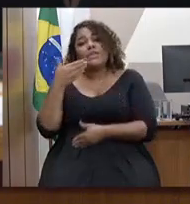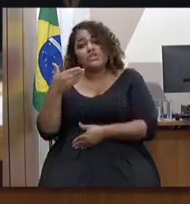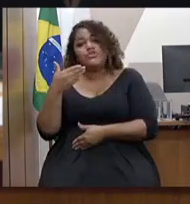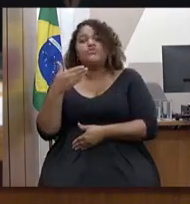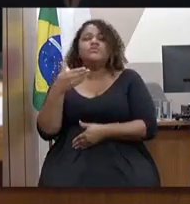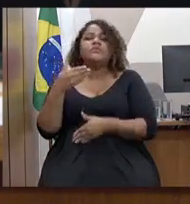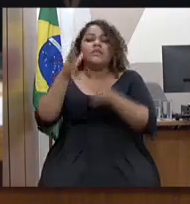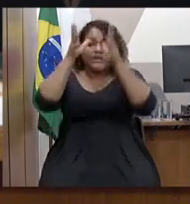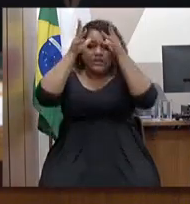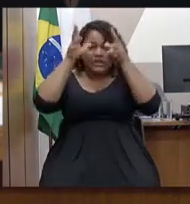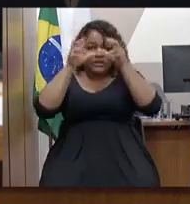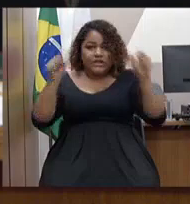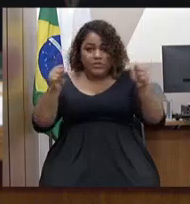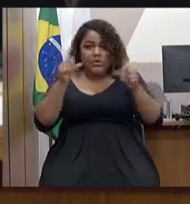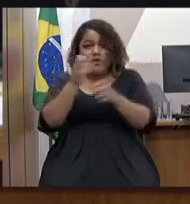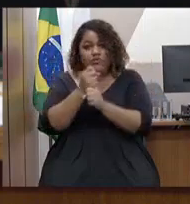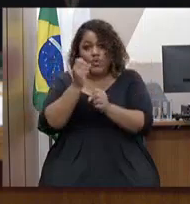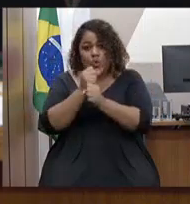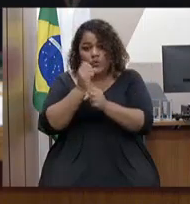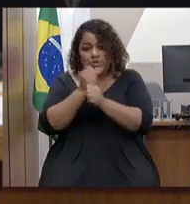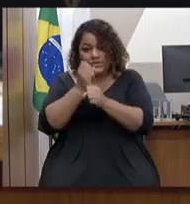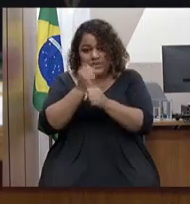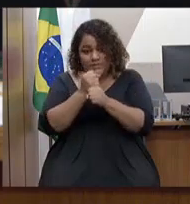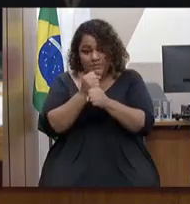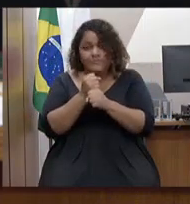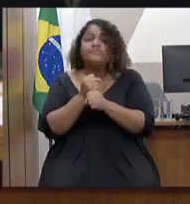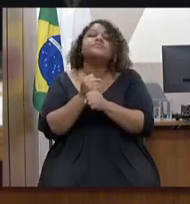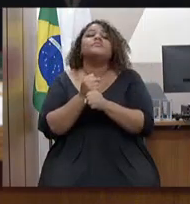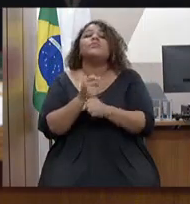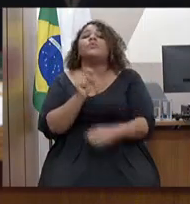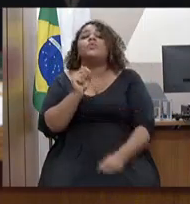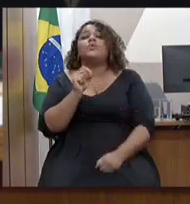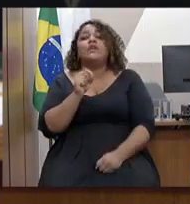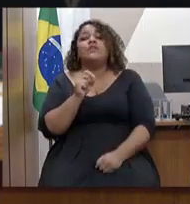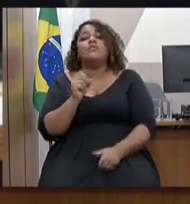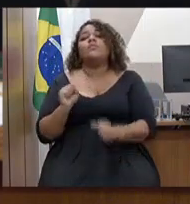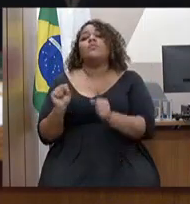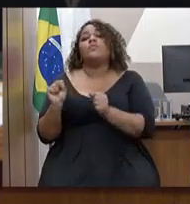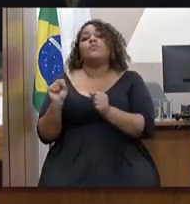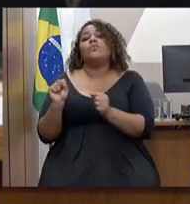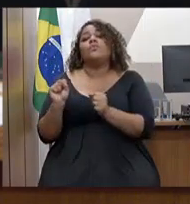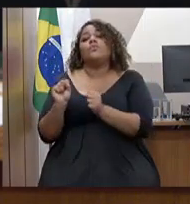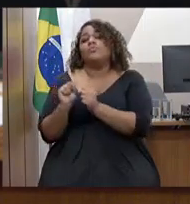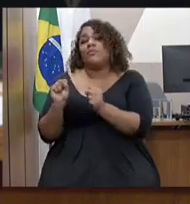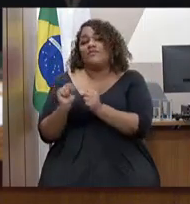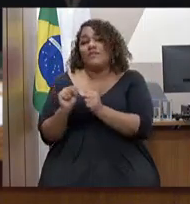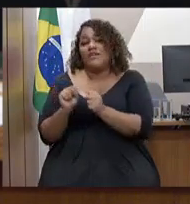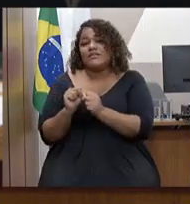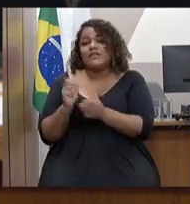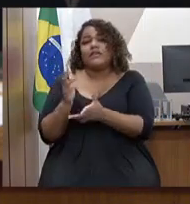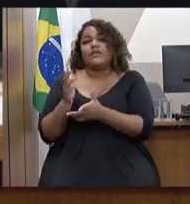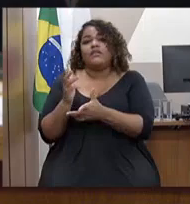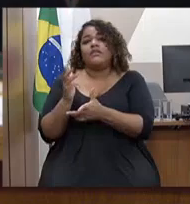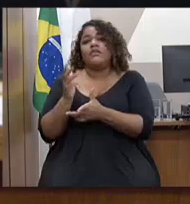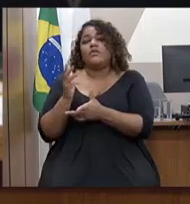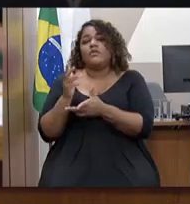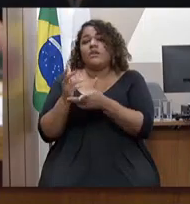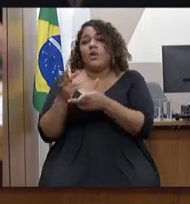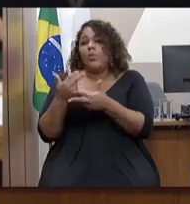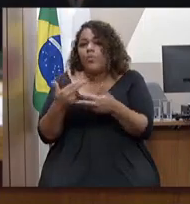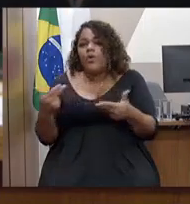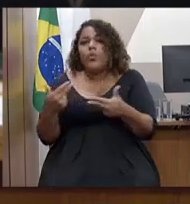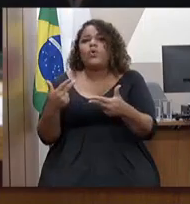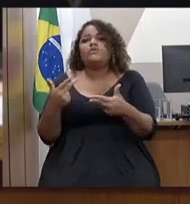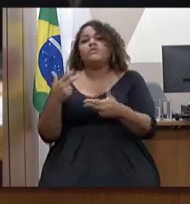instâncias estaduais a ação sobre o direito né do caso